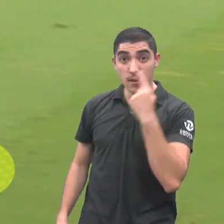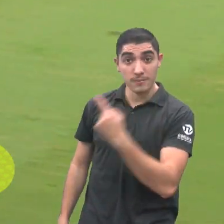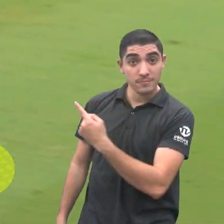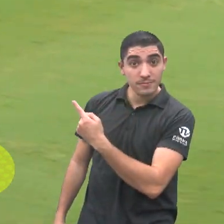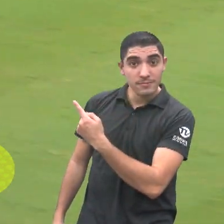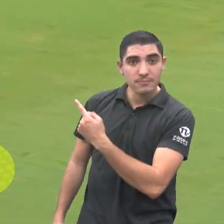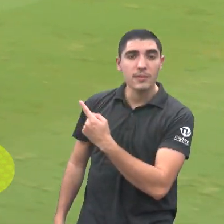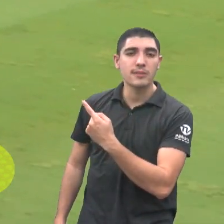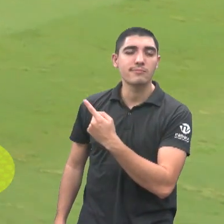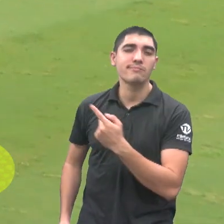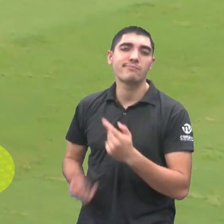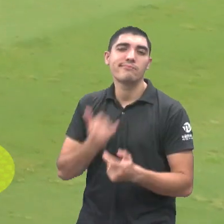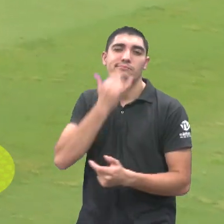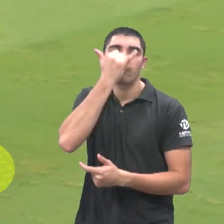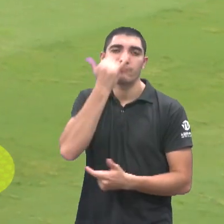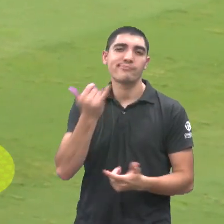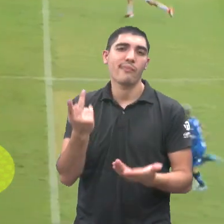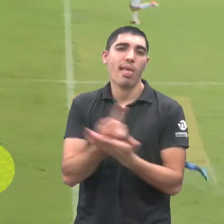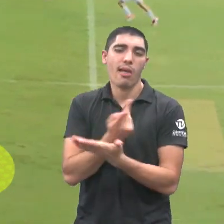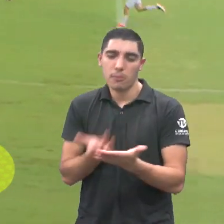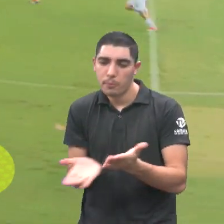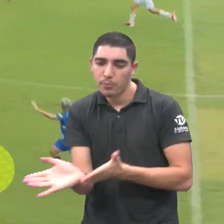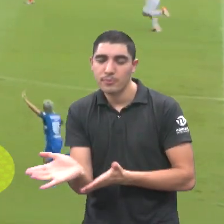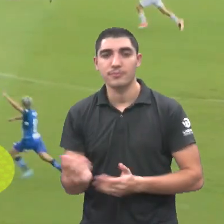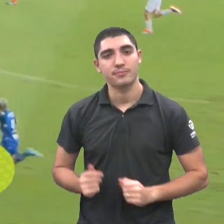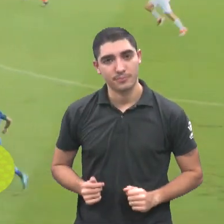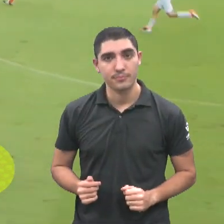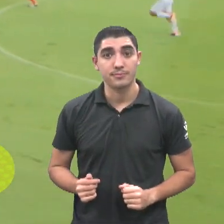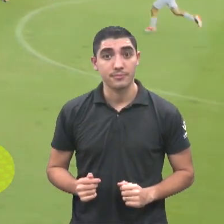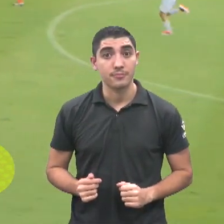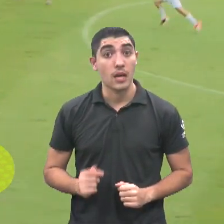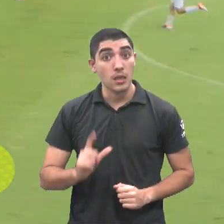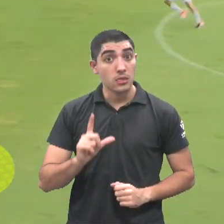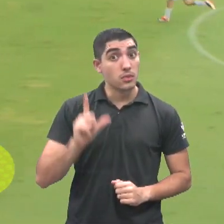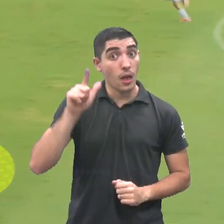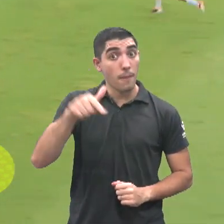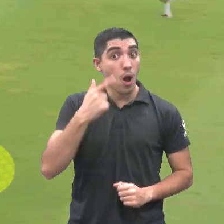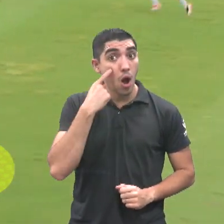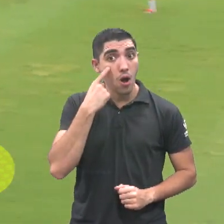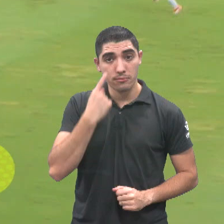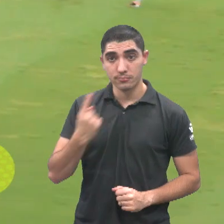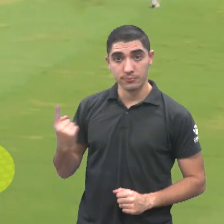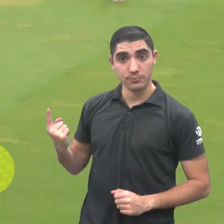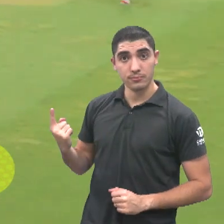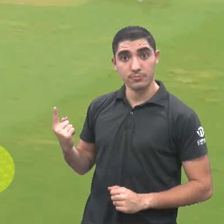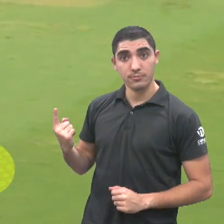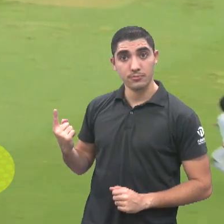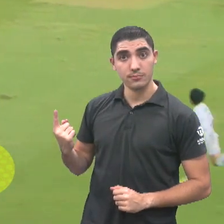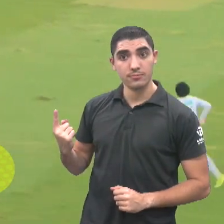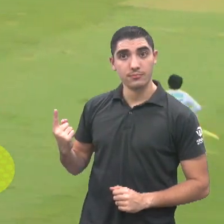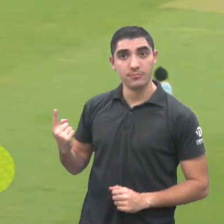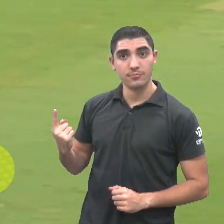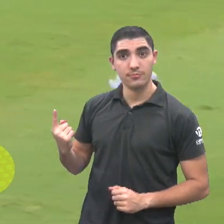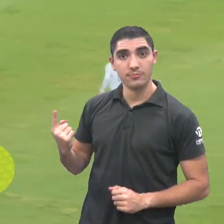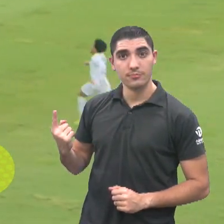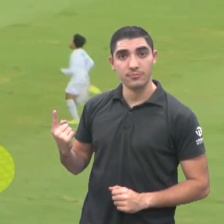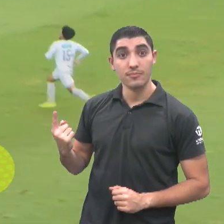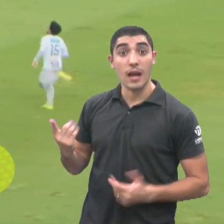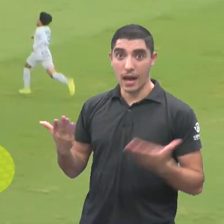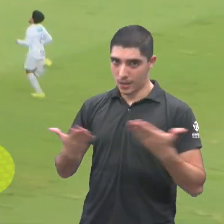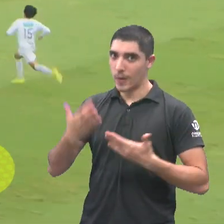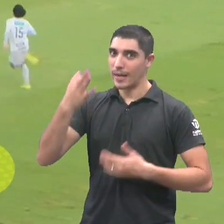errou o toque para Fabrício. 1 minuto depois, a mesma jogada, só que agora com o passe